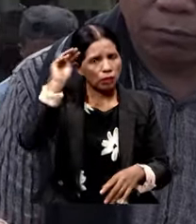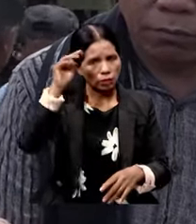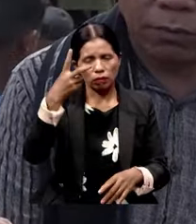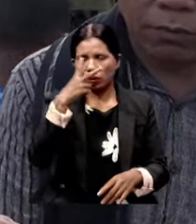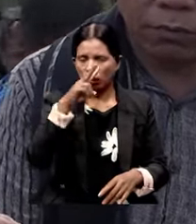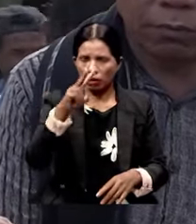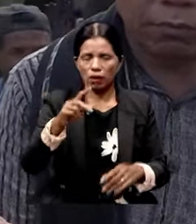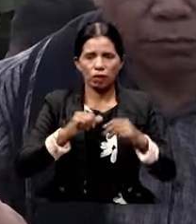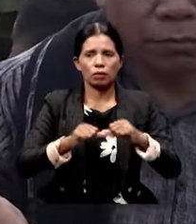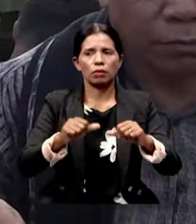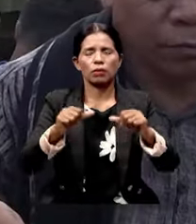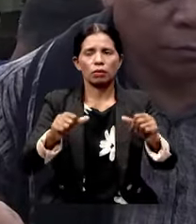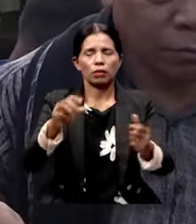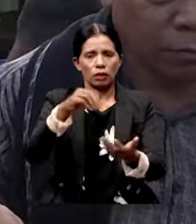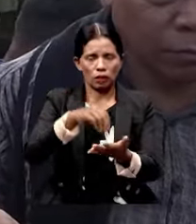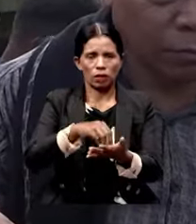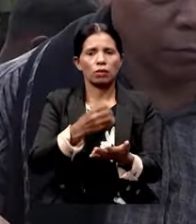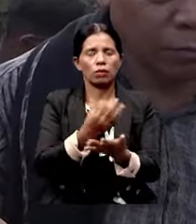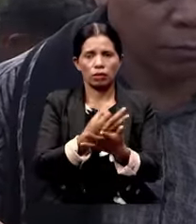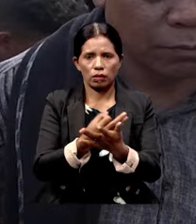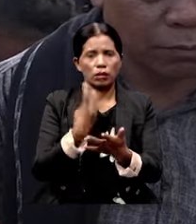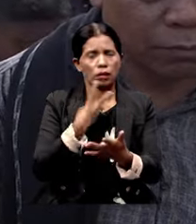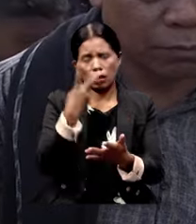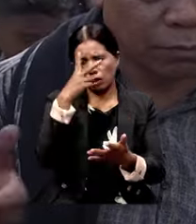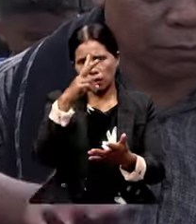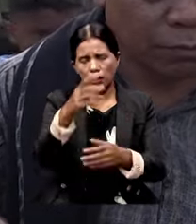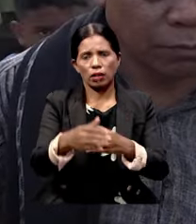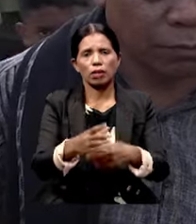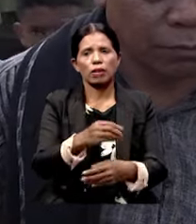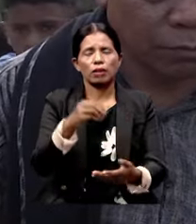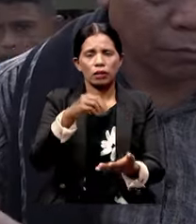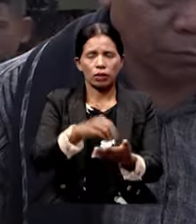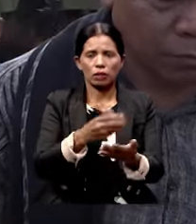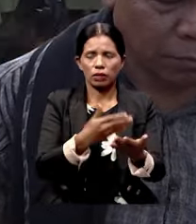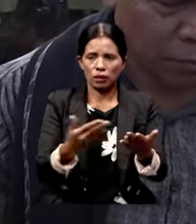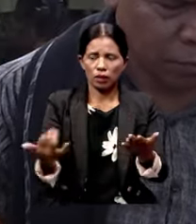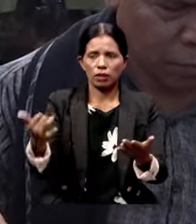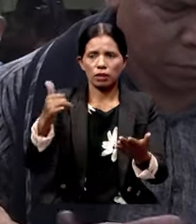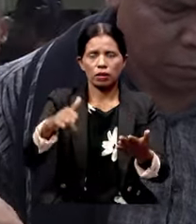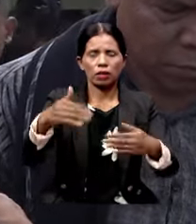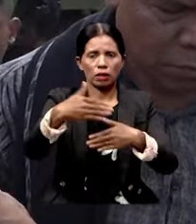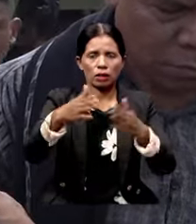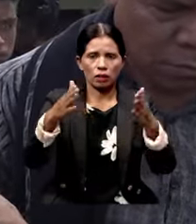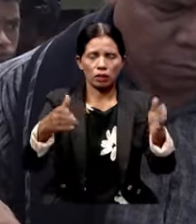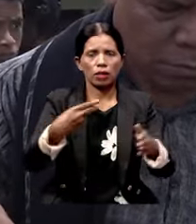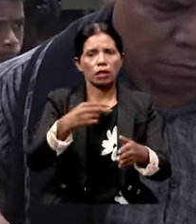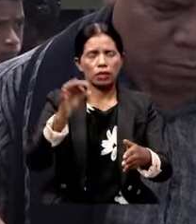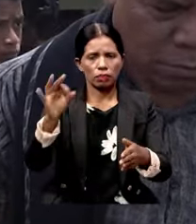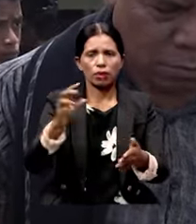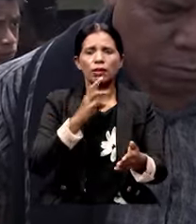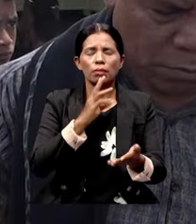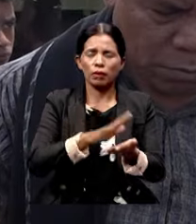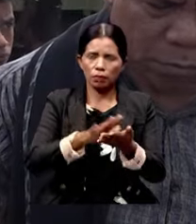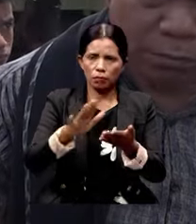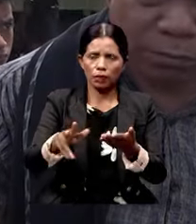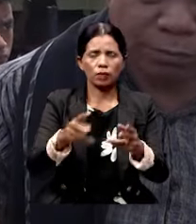depois continua investe. Tina wain sim, ita hare facilidade balo, por exemplo, ita hori tam facilidade sala professores, toilet, instalação bemos, ne